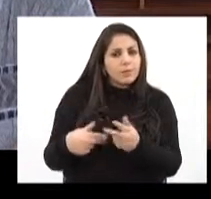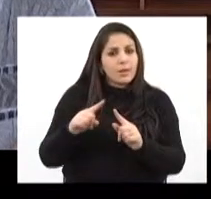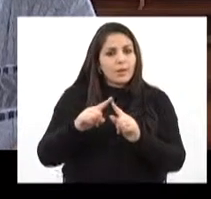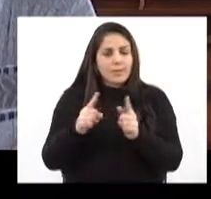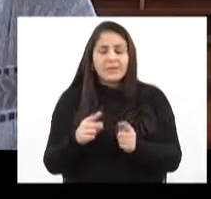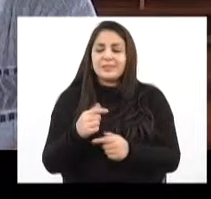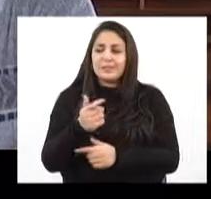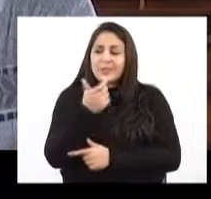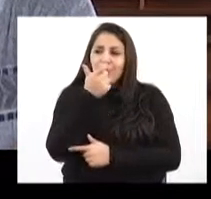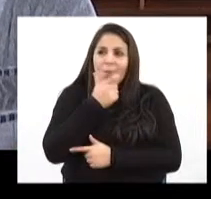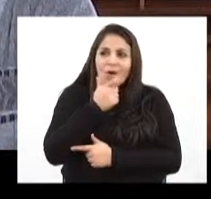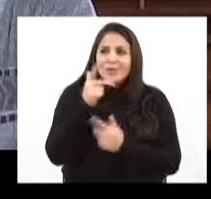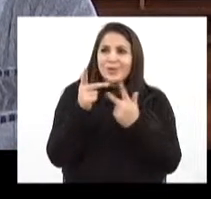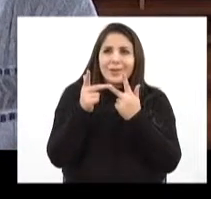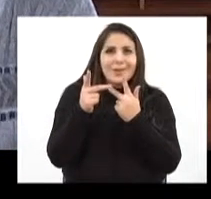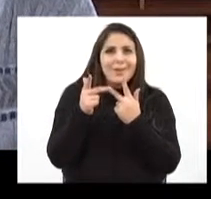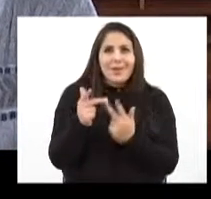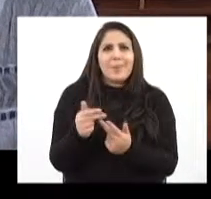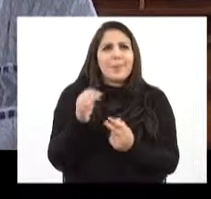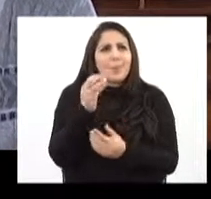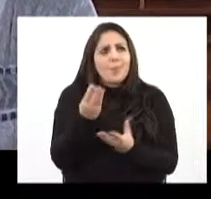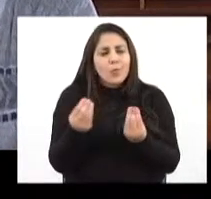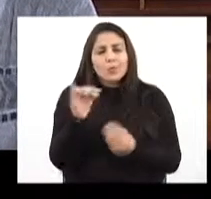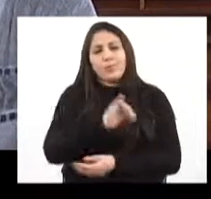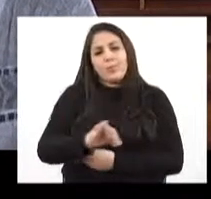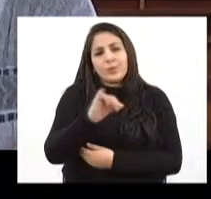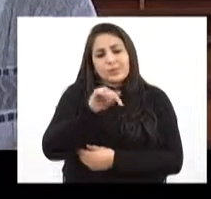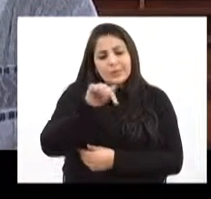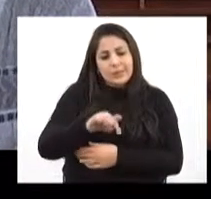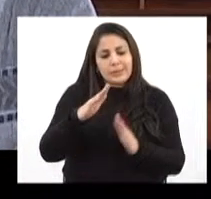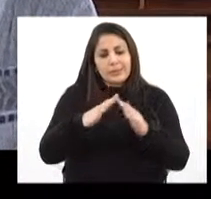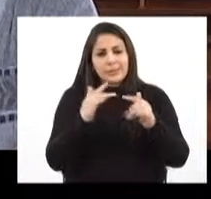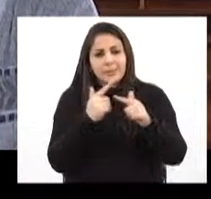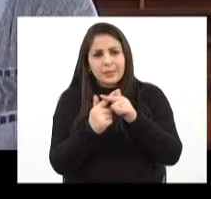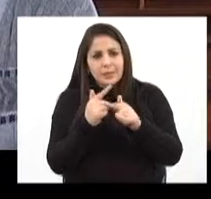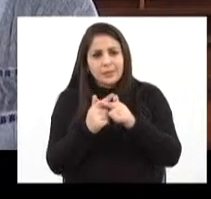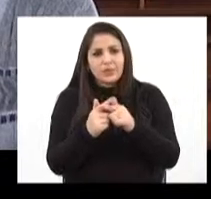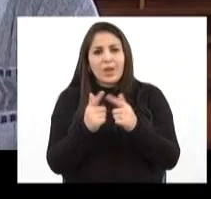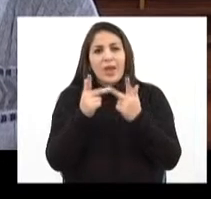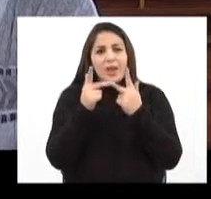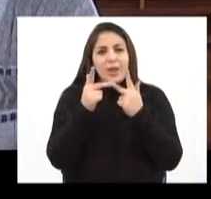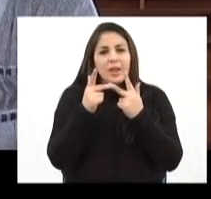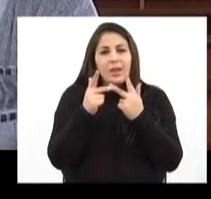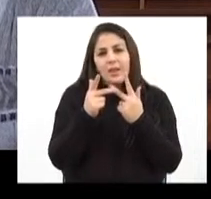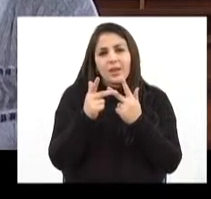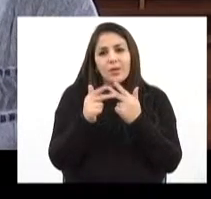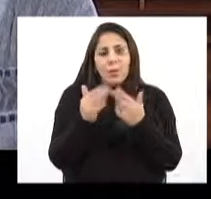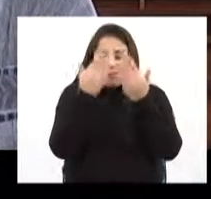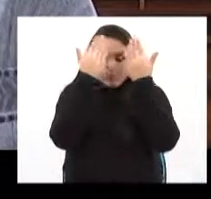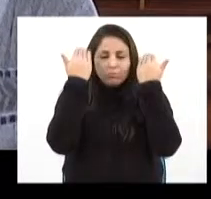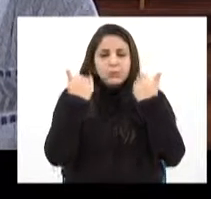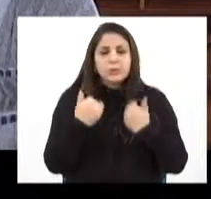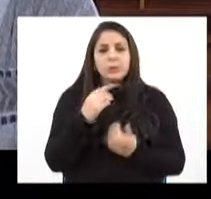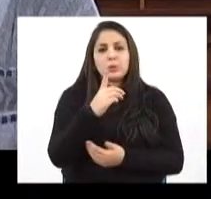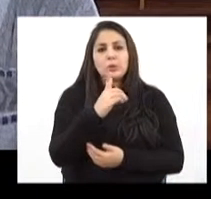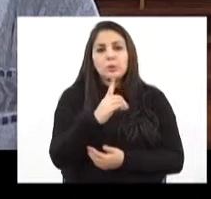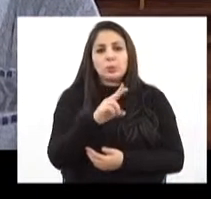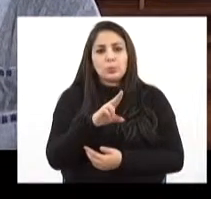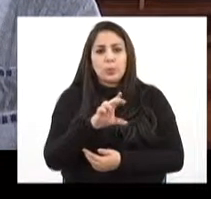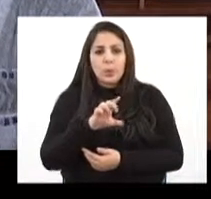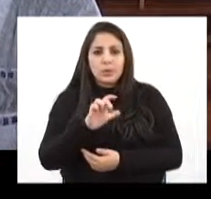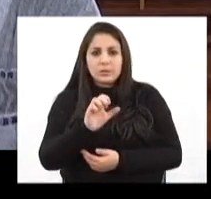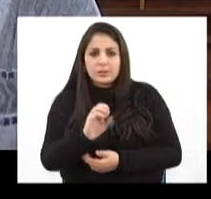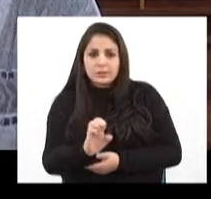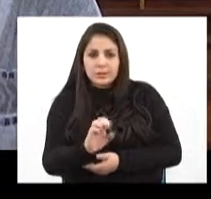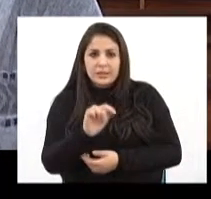comparo ele como um grande herói, assim como a irmã Dulce, lá da Bahia, tem um grande significado, teve